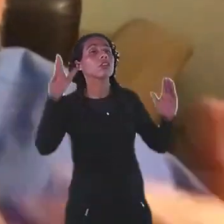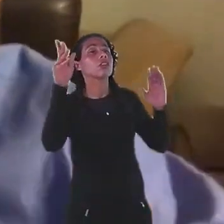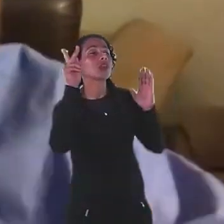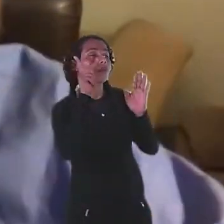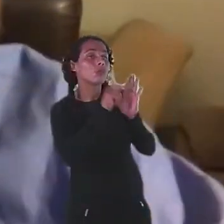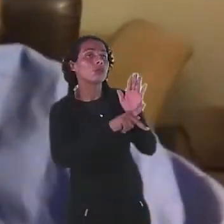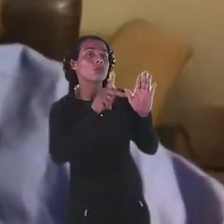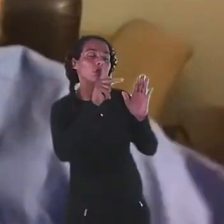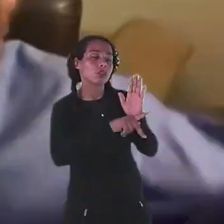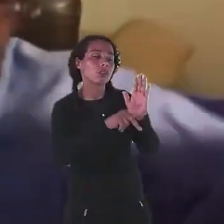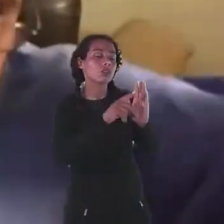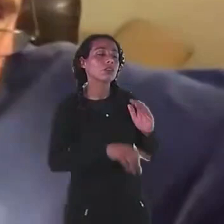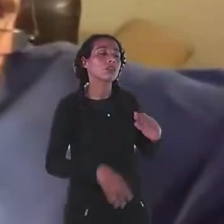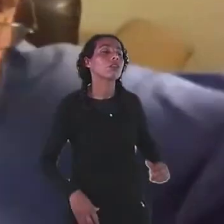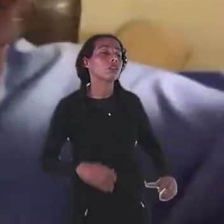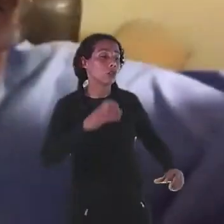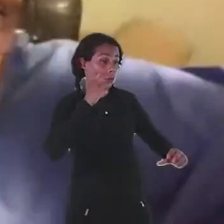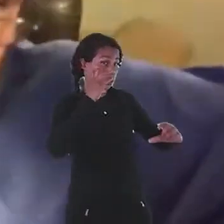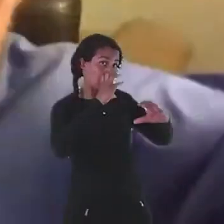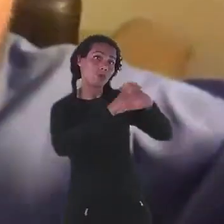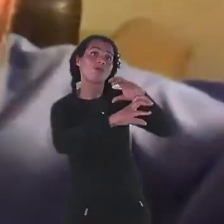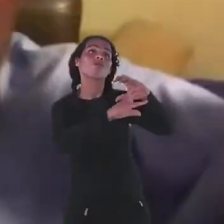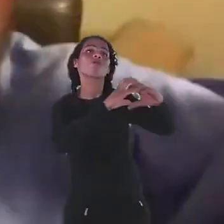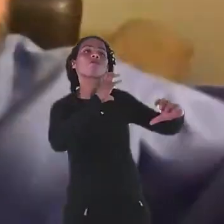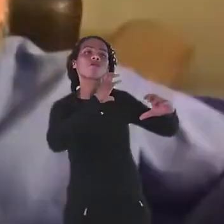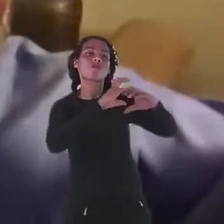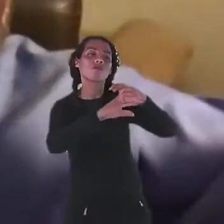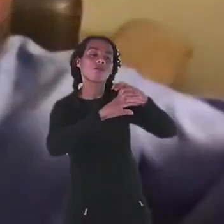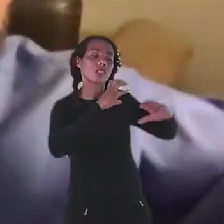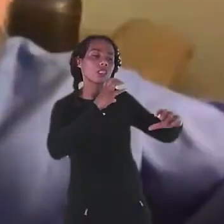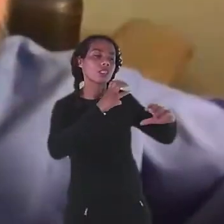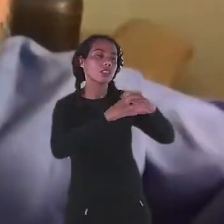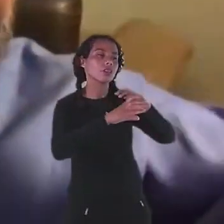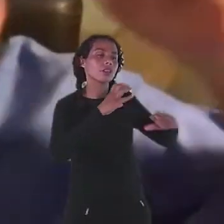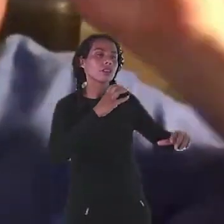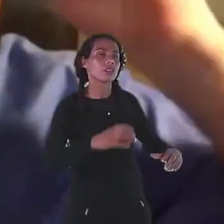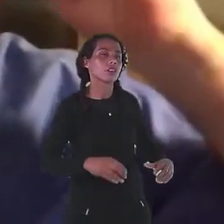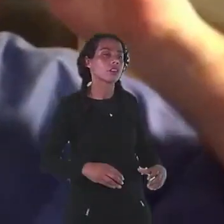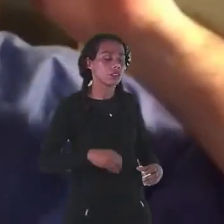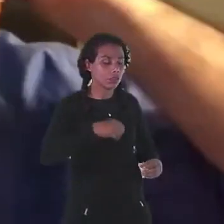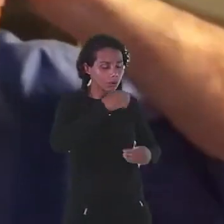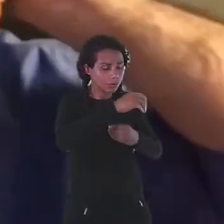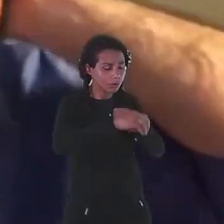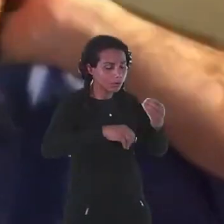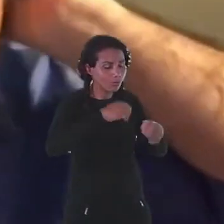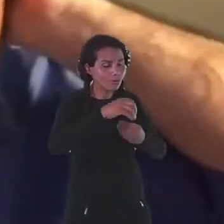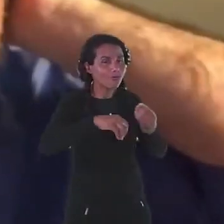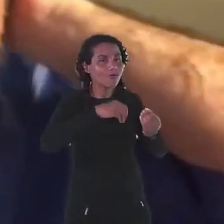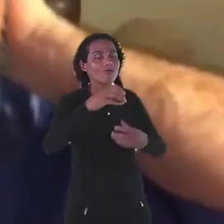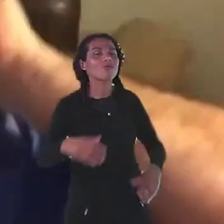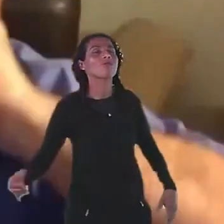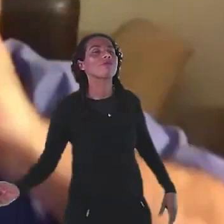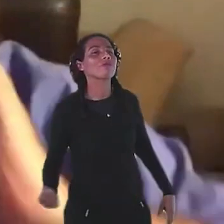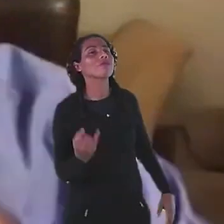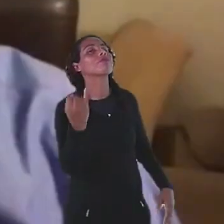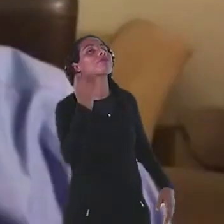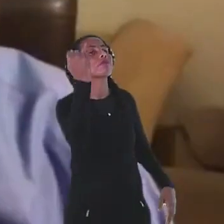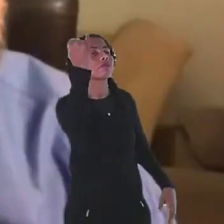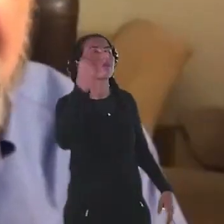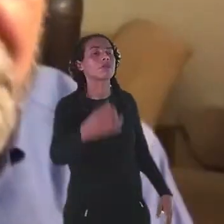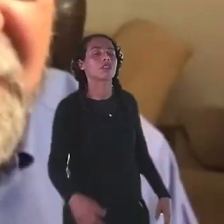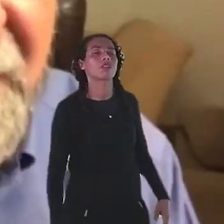para um meio de comunicação toda essa multidimensionalidade que você mencionou, né? Essas são as